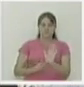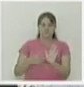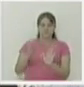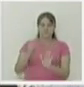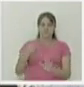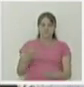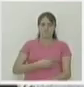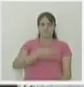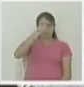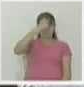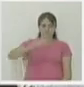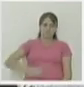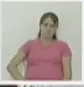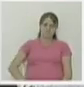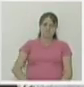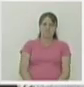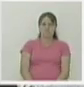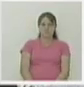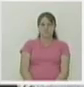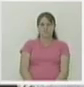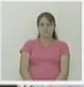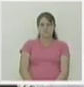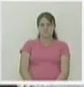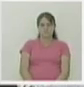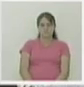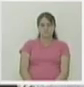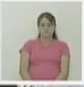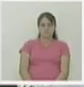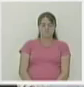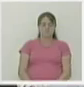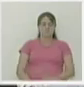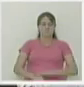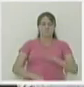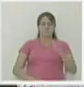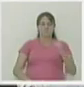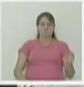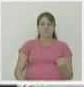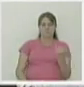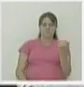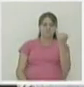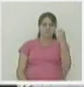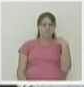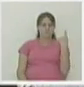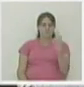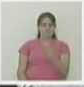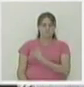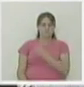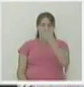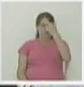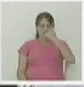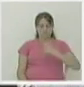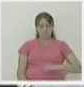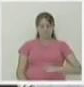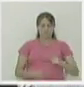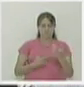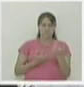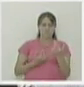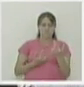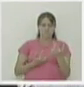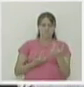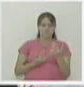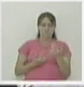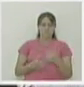nós somos. E mais ainda, nós seremos semelhantes a